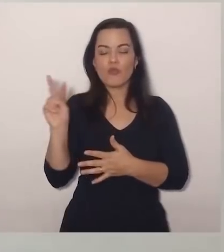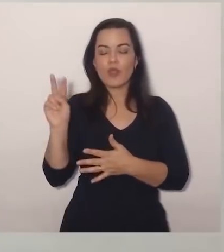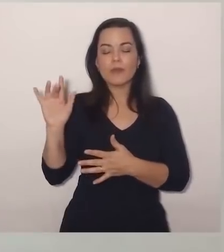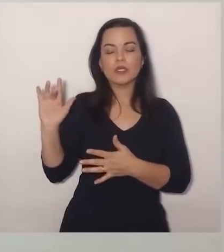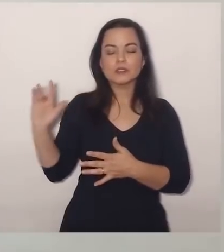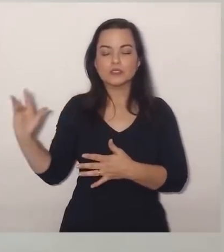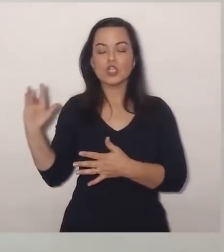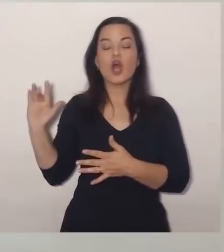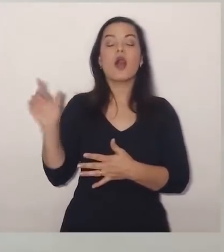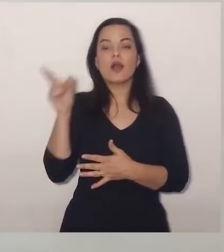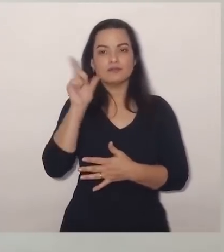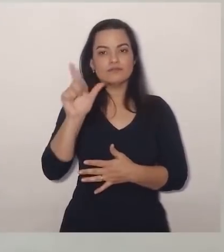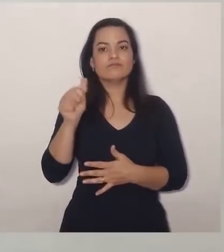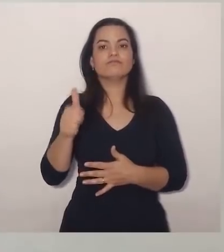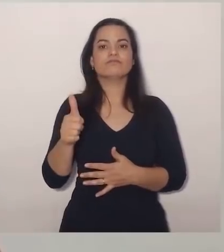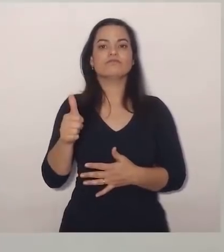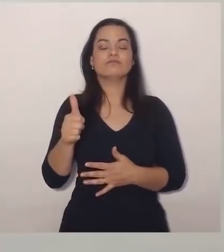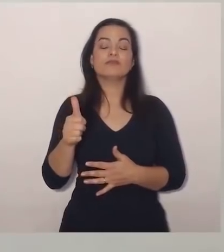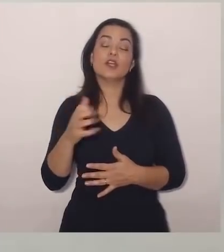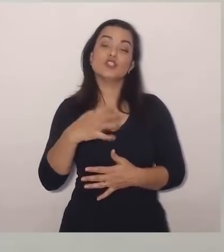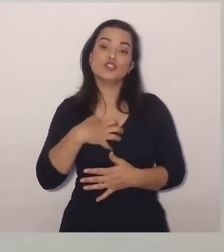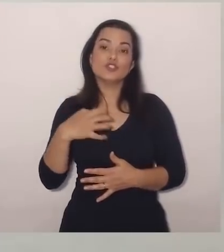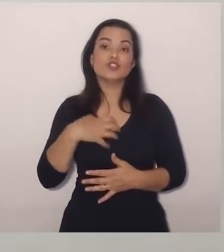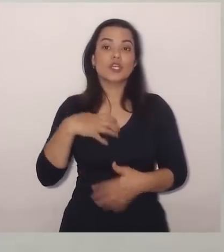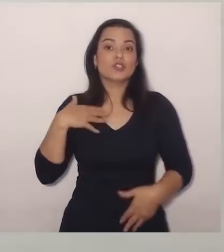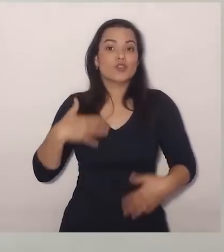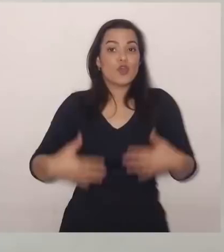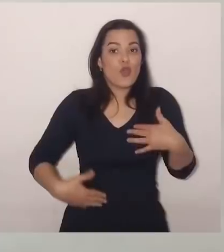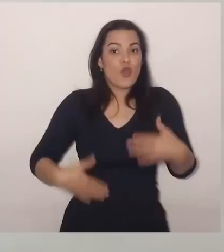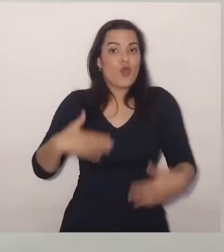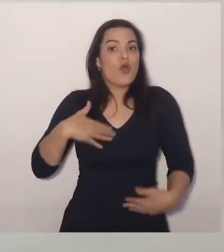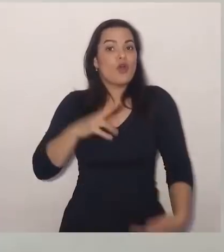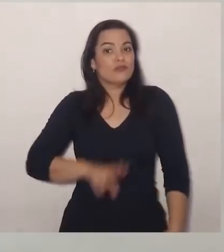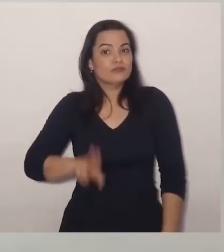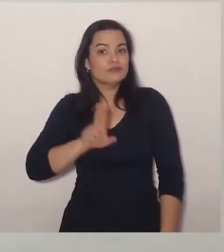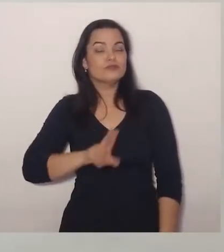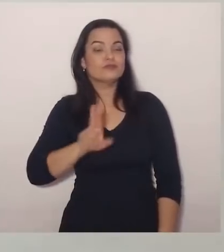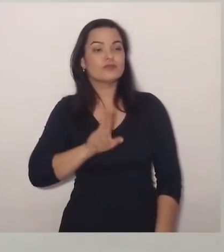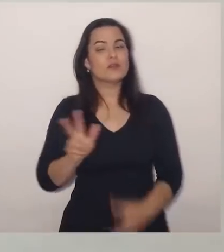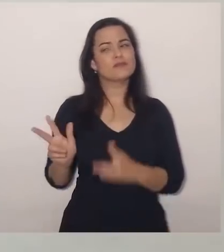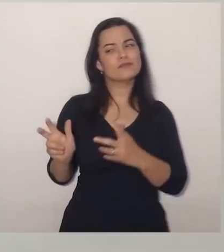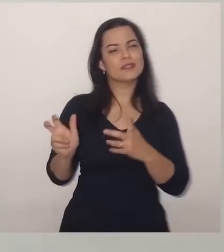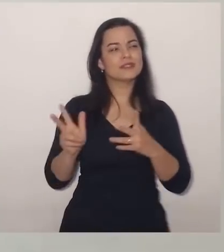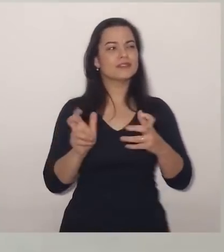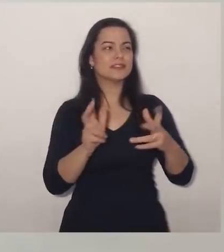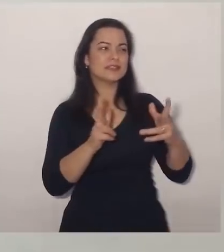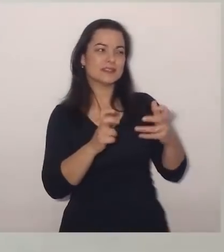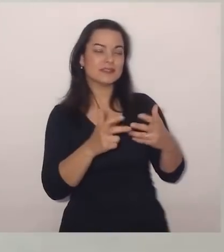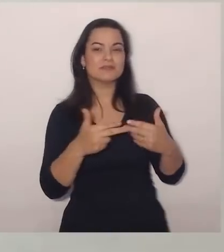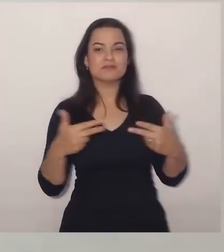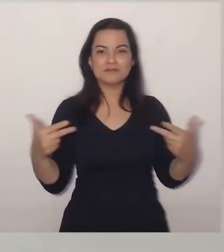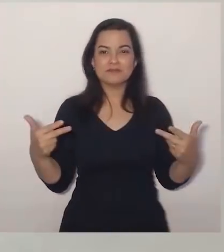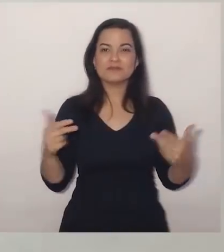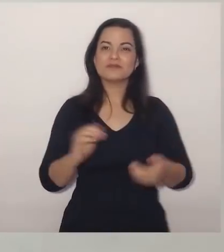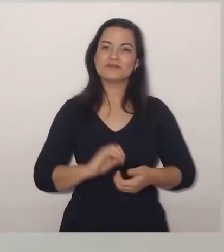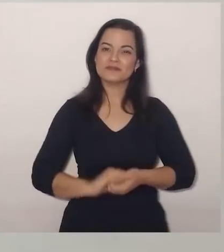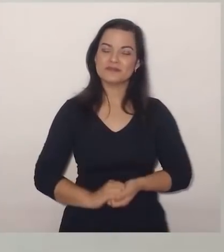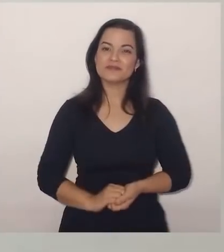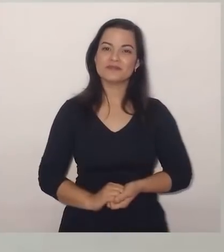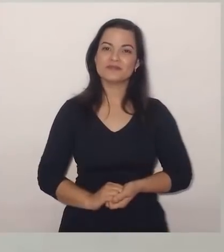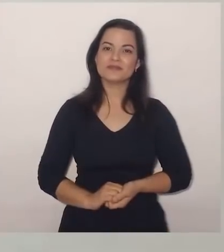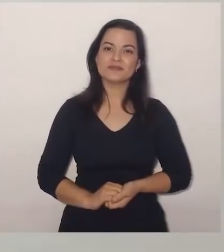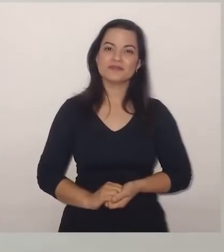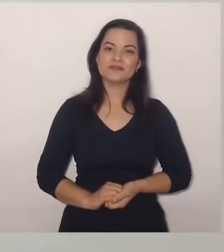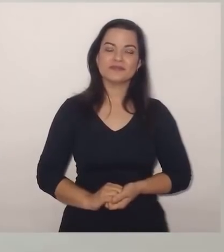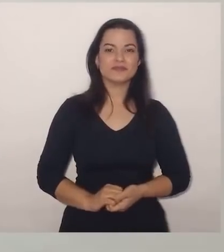enxergá-la, sabia? Então, são mecanismos que o nosso corpo utiliza para conseguir perceber aí tudo que